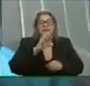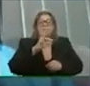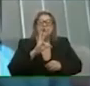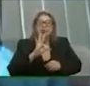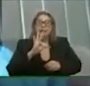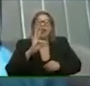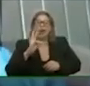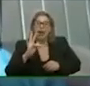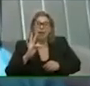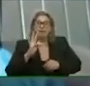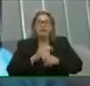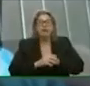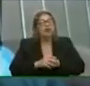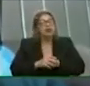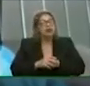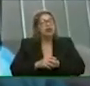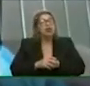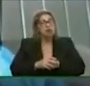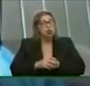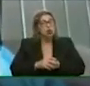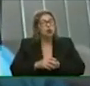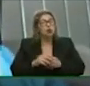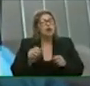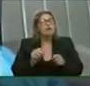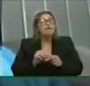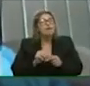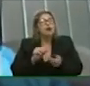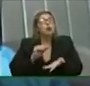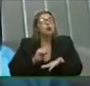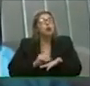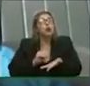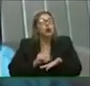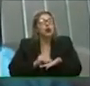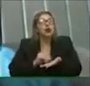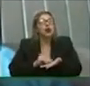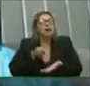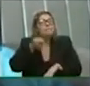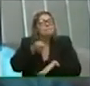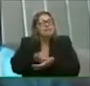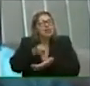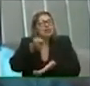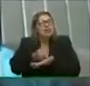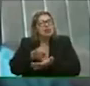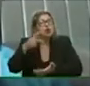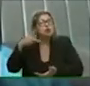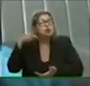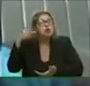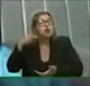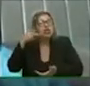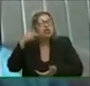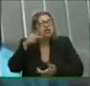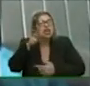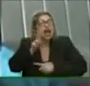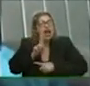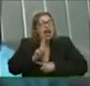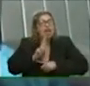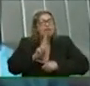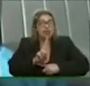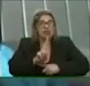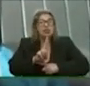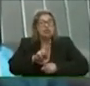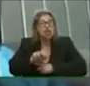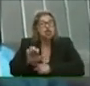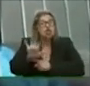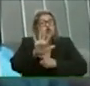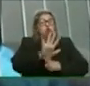o Congresso tinha que regulamentar. E aí faltou a pressão política, faltou a representação à altura